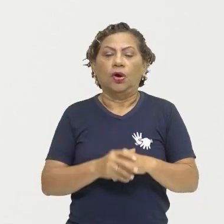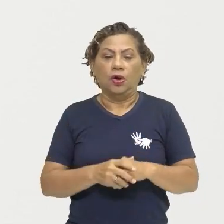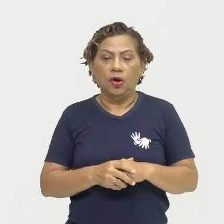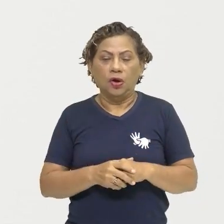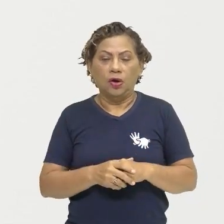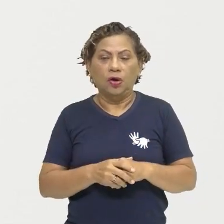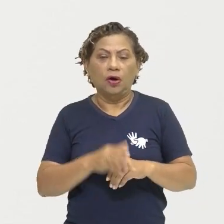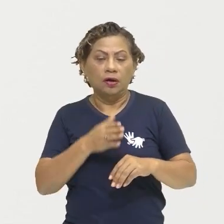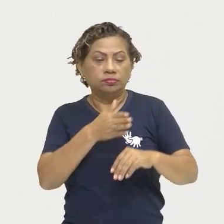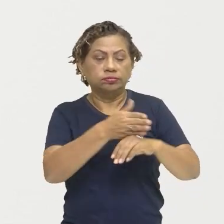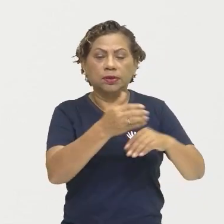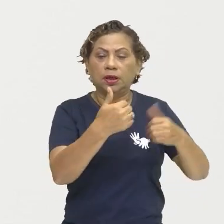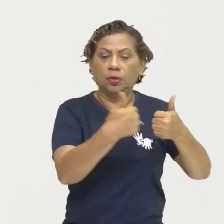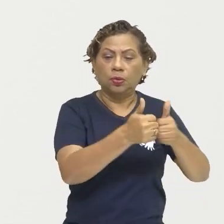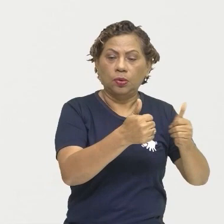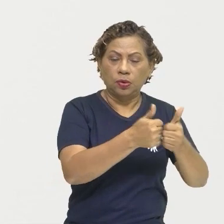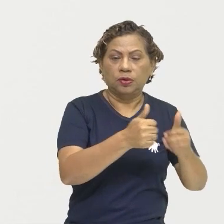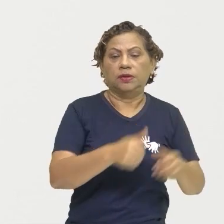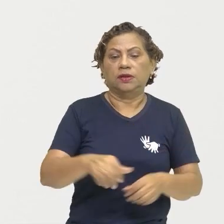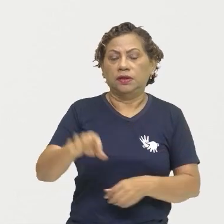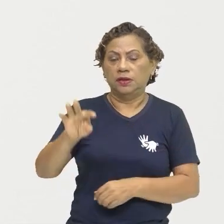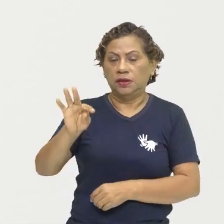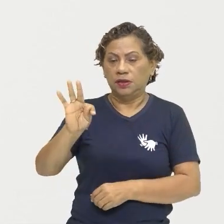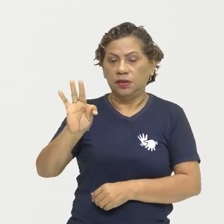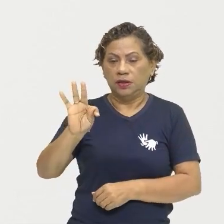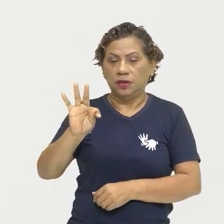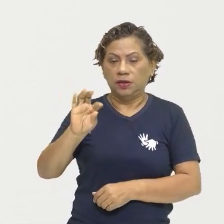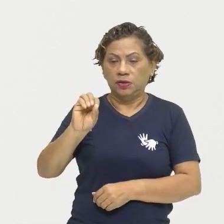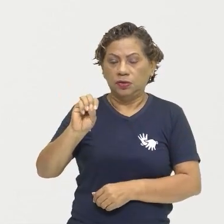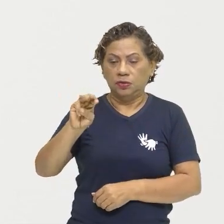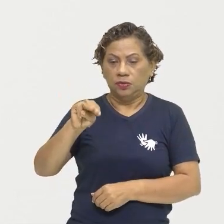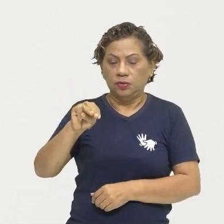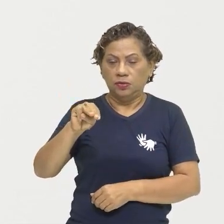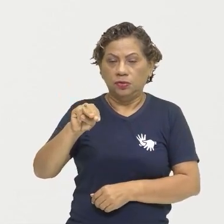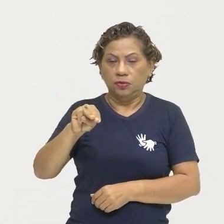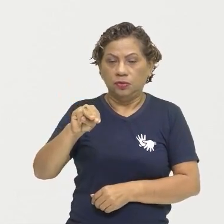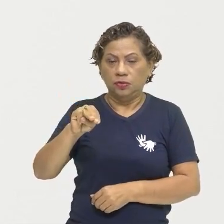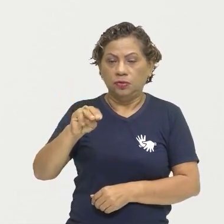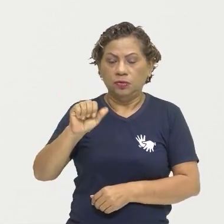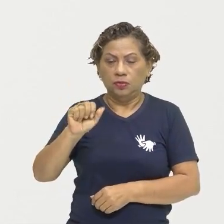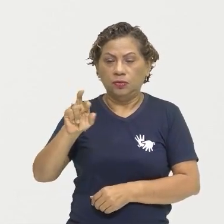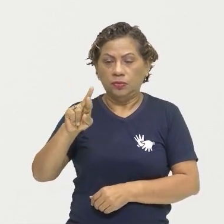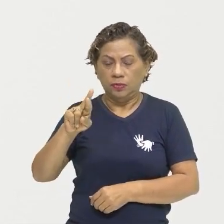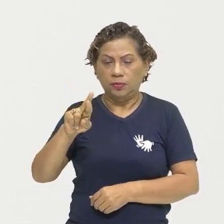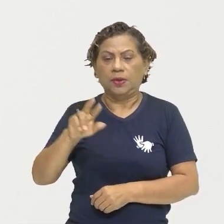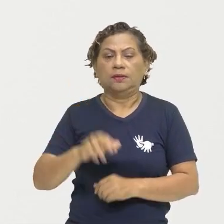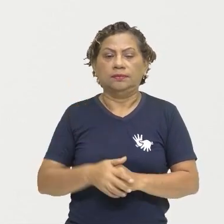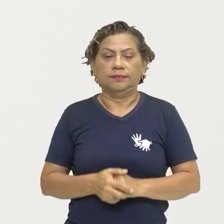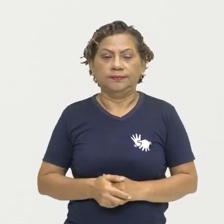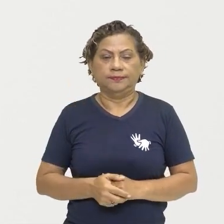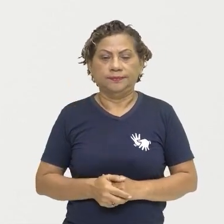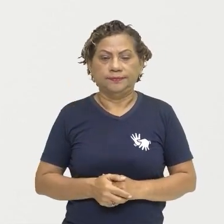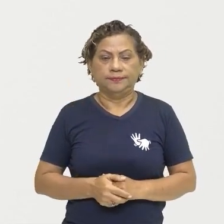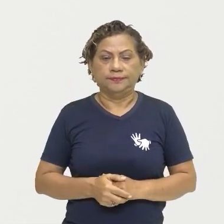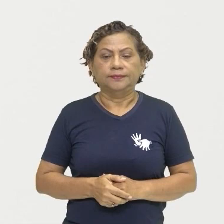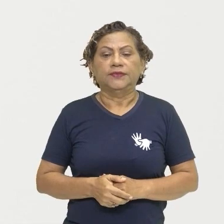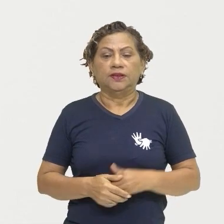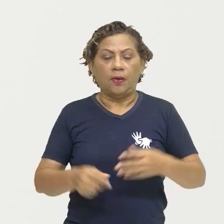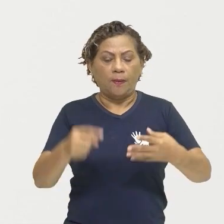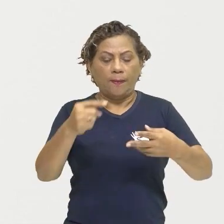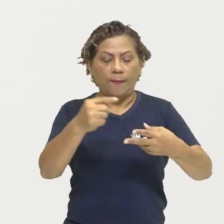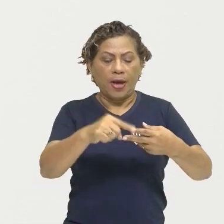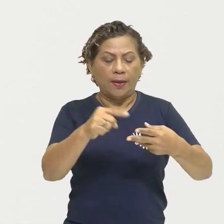a presença de mais um verbo. Eu tenho 3 verbos. Se eu tenho 3 verbos, eu tenho o quê, gente? 3